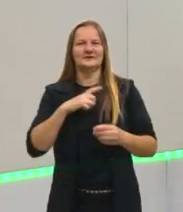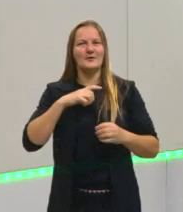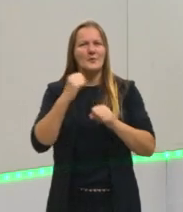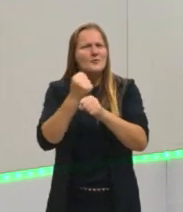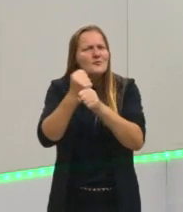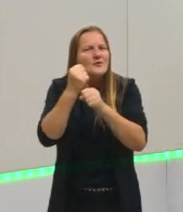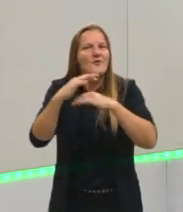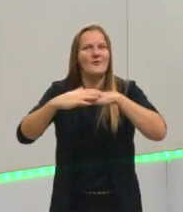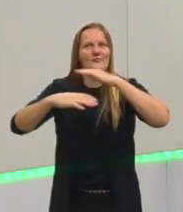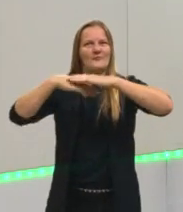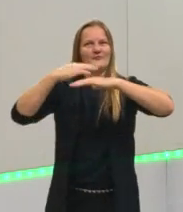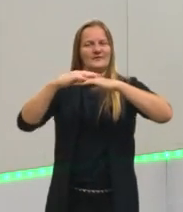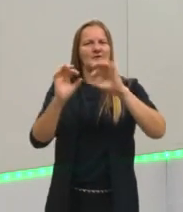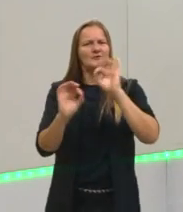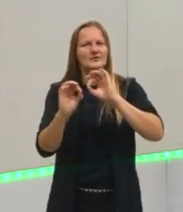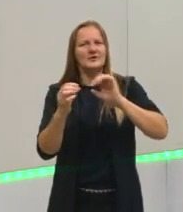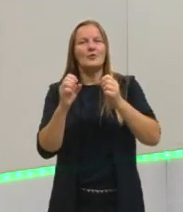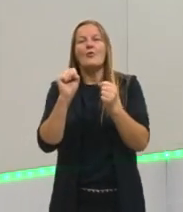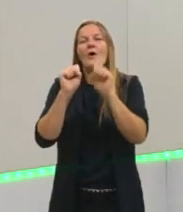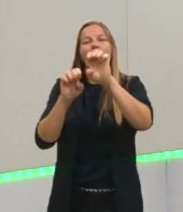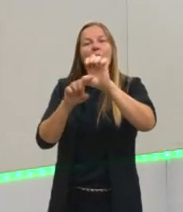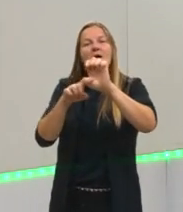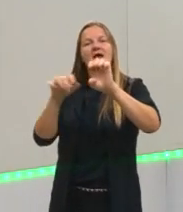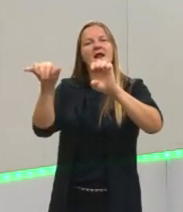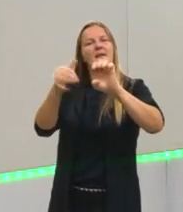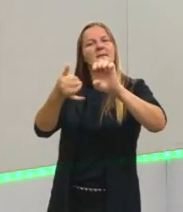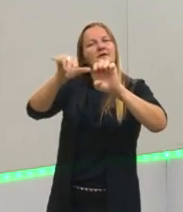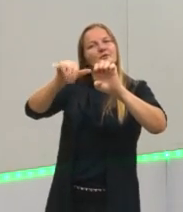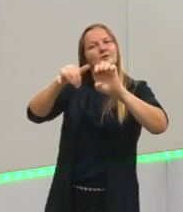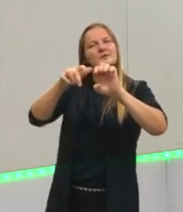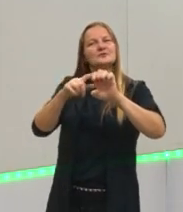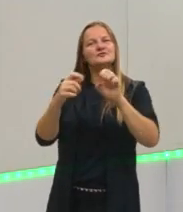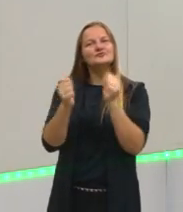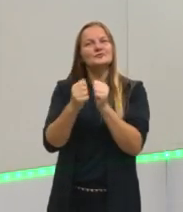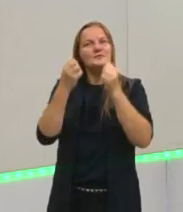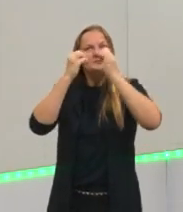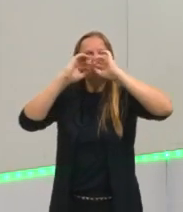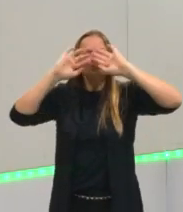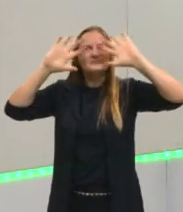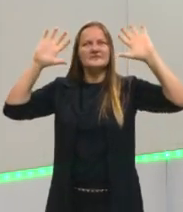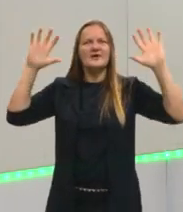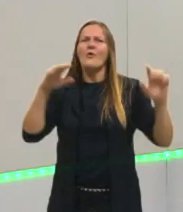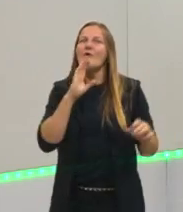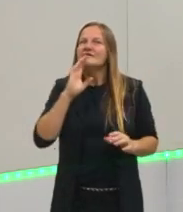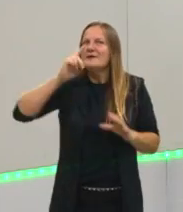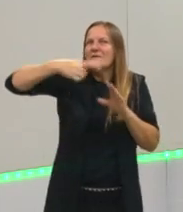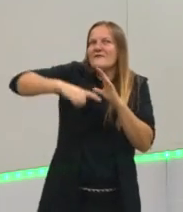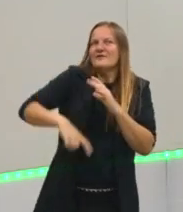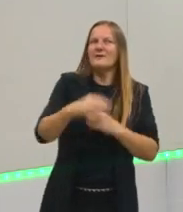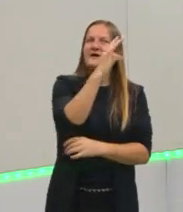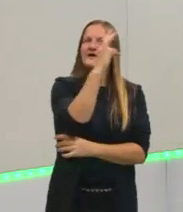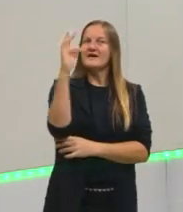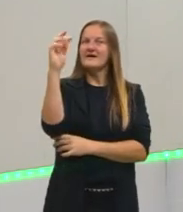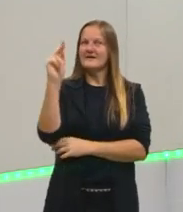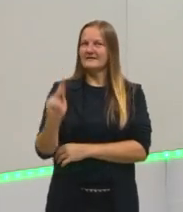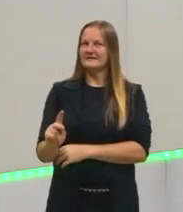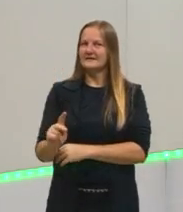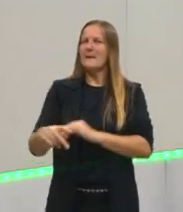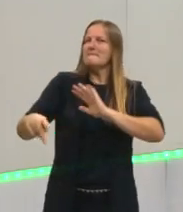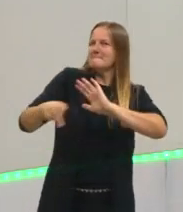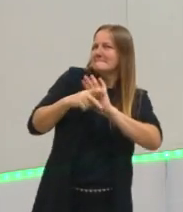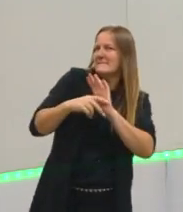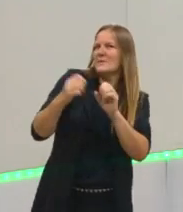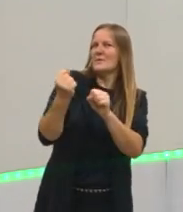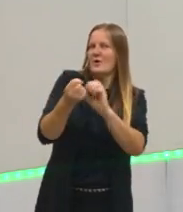que forma esses compostos através de Quais elementos a gente precisa entender a tabela periódica e as suas propriedades